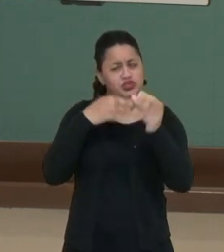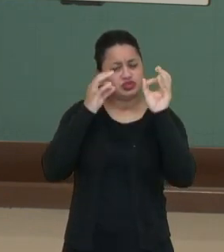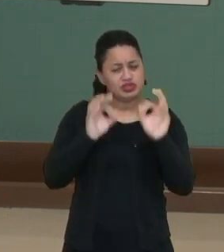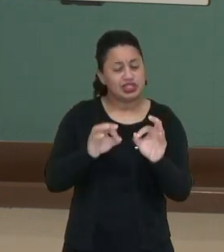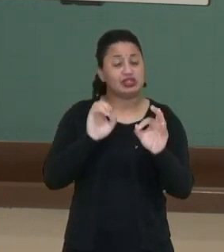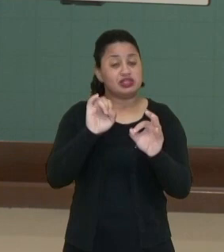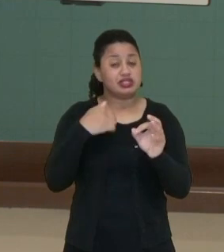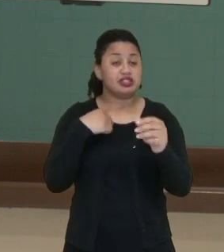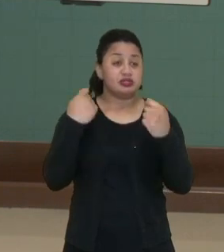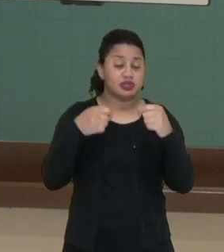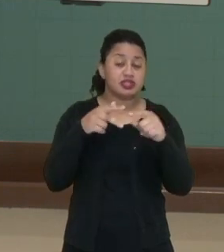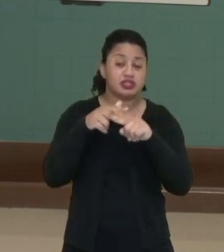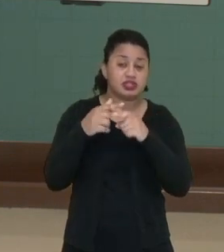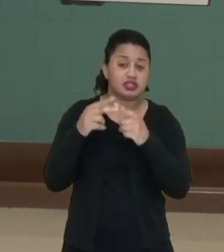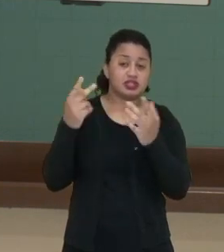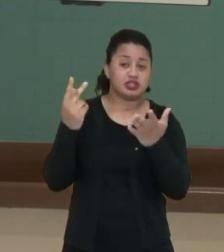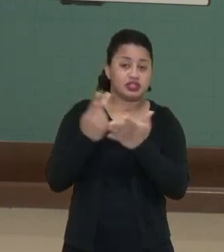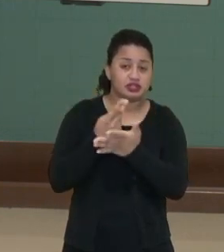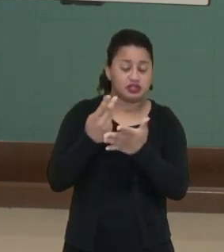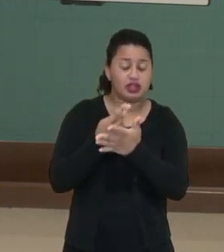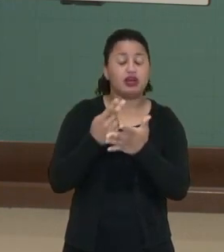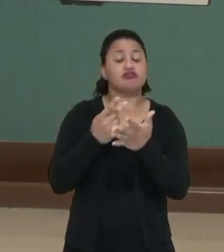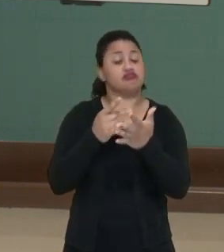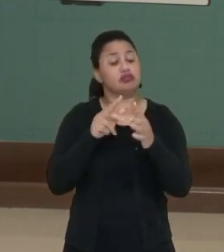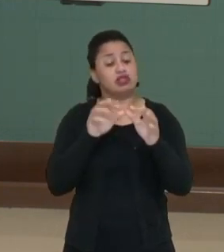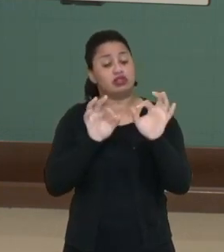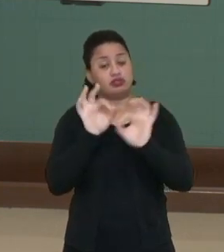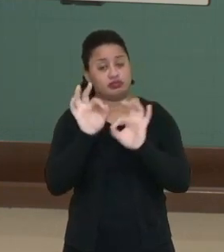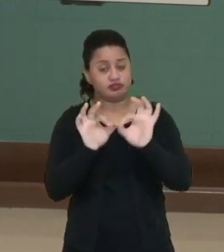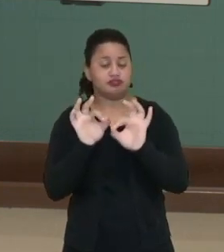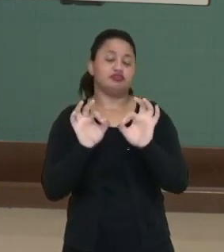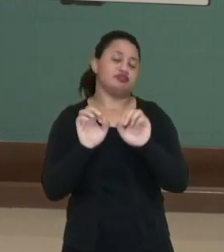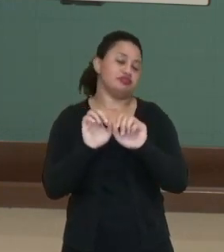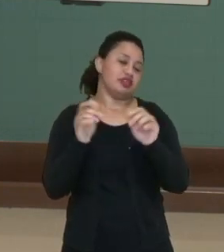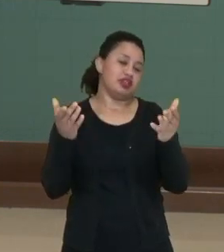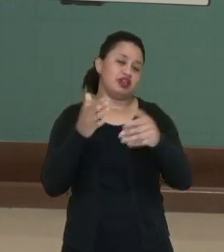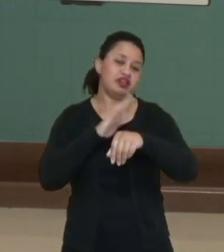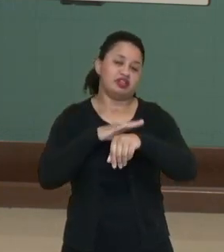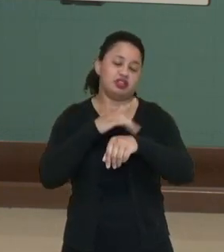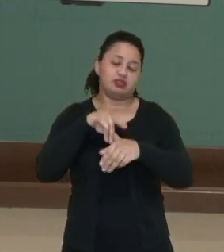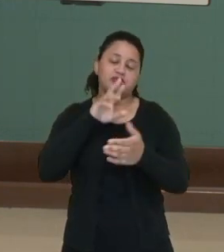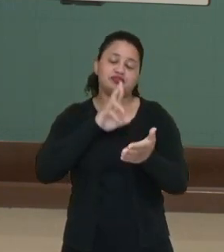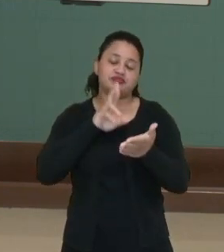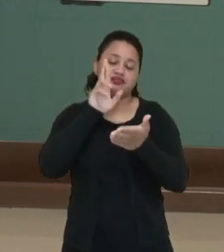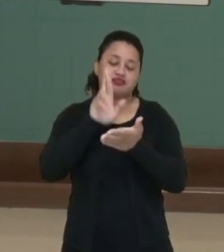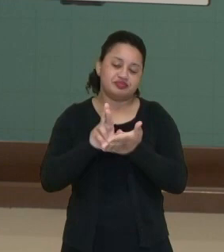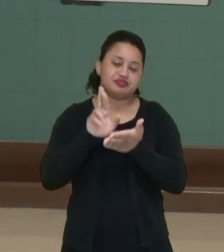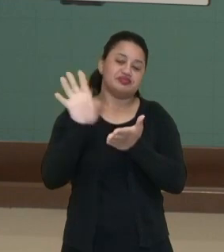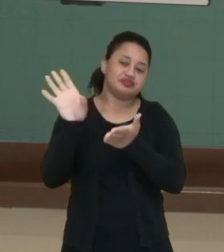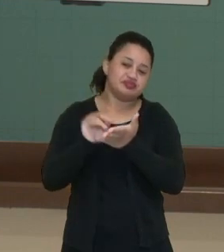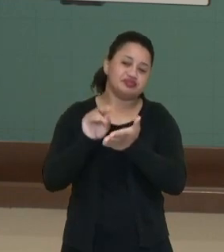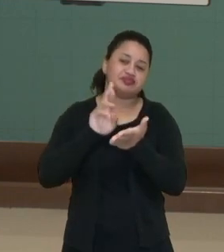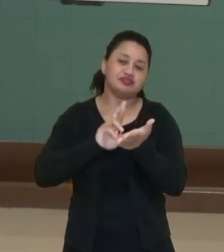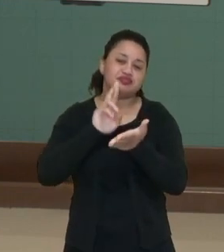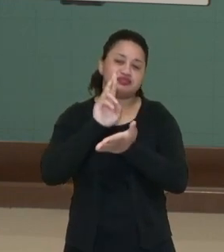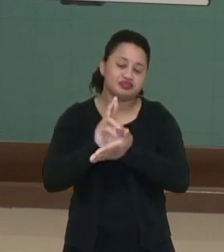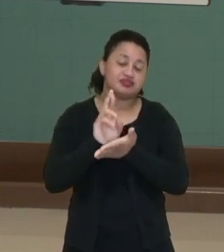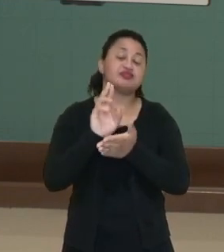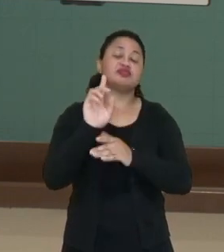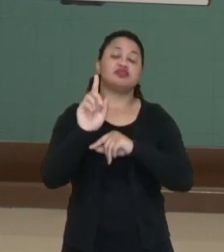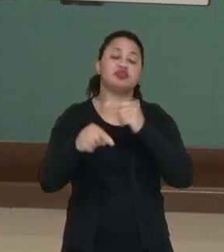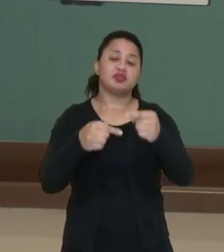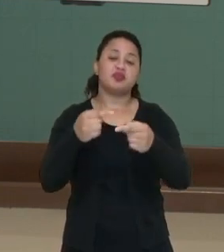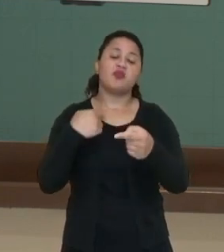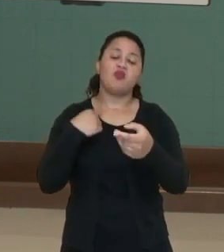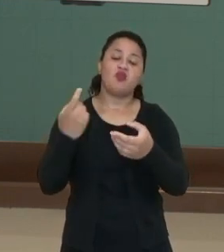for necessário, faça as possíveis correções. É claro, eu vou dar um tempinho para você anotar essa atividade, para você